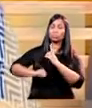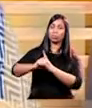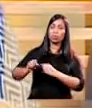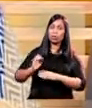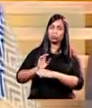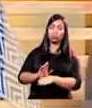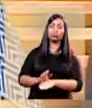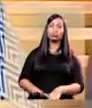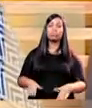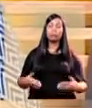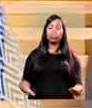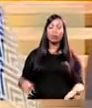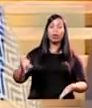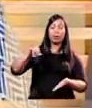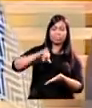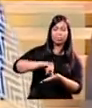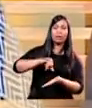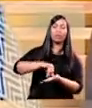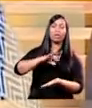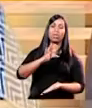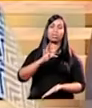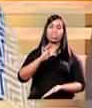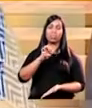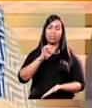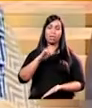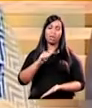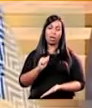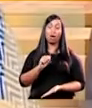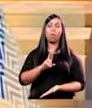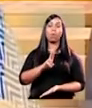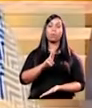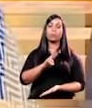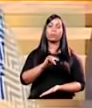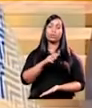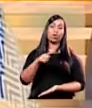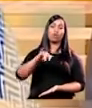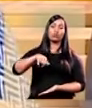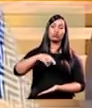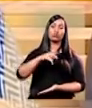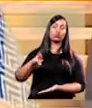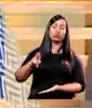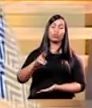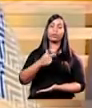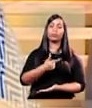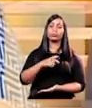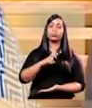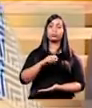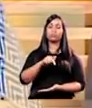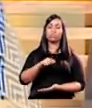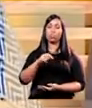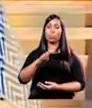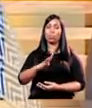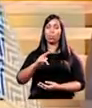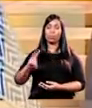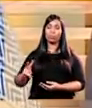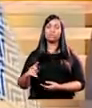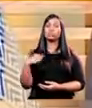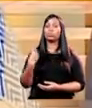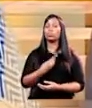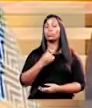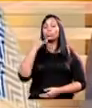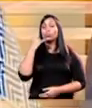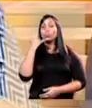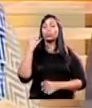Assistência Social. A sede do TEIA fica na Rua Rubião Júnior, 2055, Boa Vista. Os